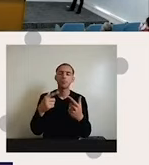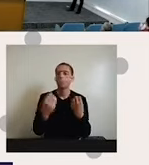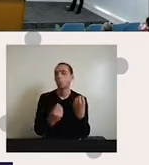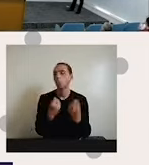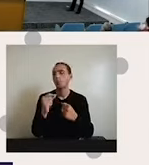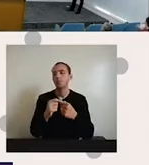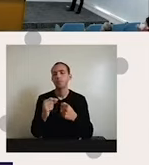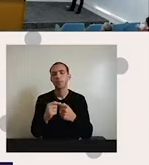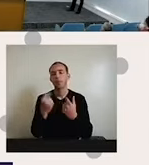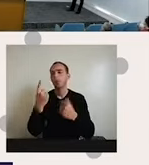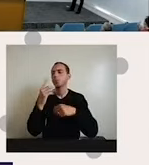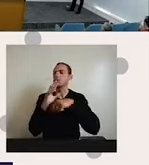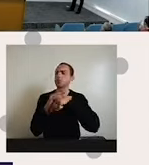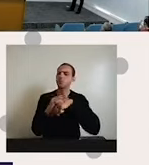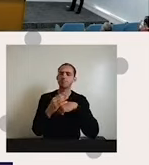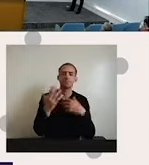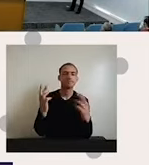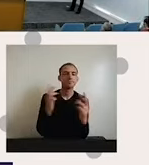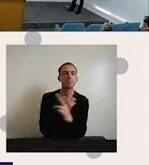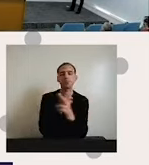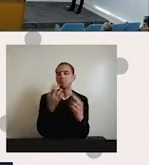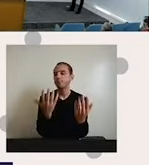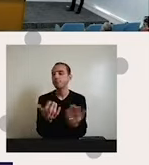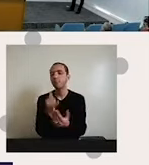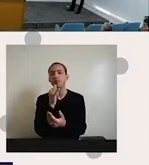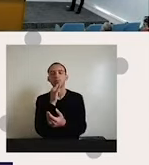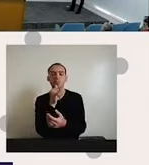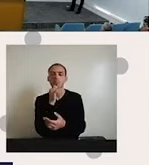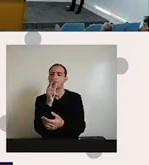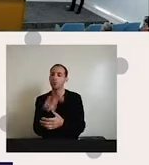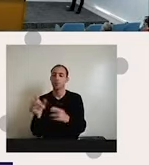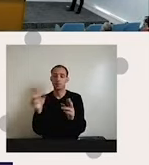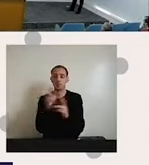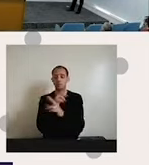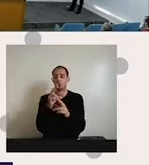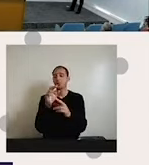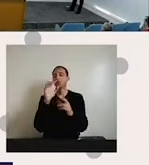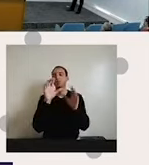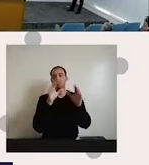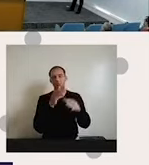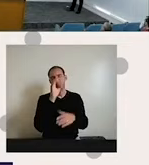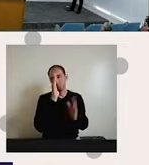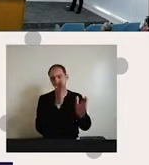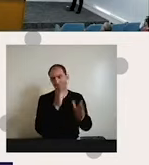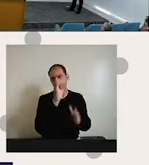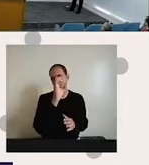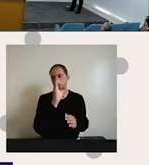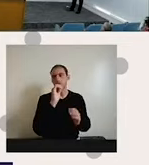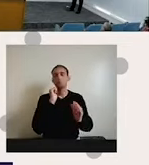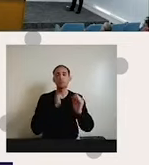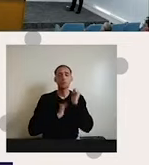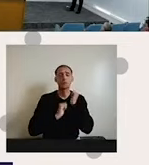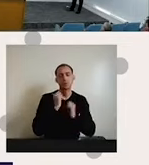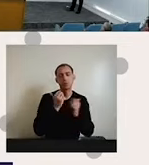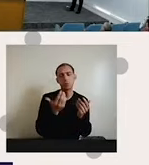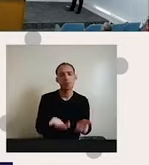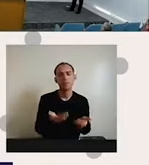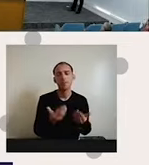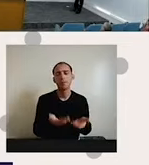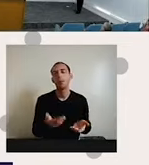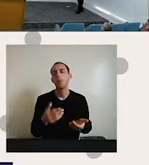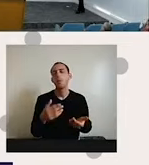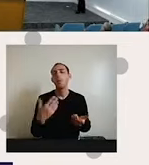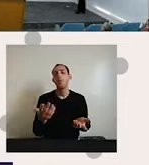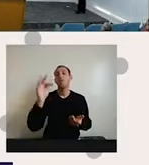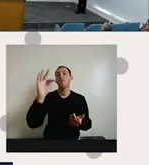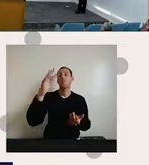eles trazem se pode haver incapacidade para um diagnóstico como esse, quais são os fatores agravantes para aqueles